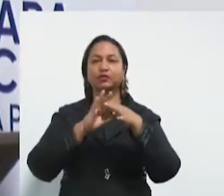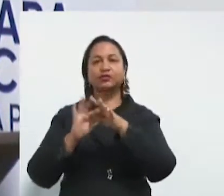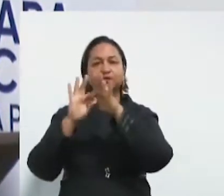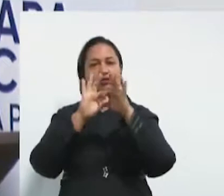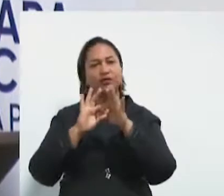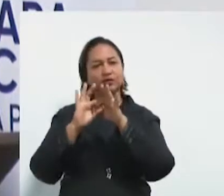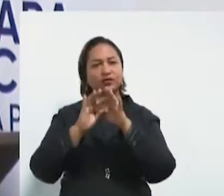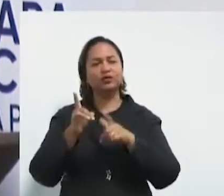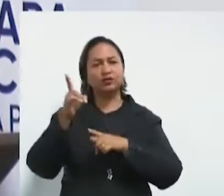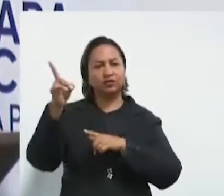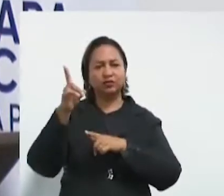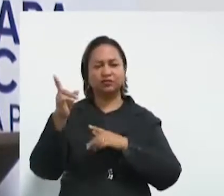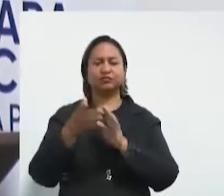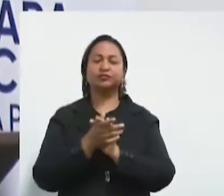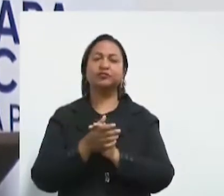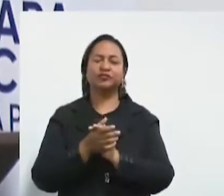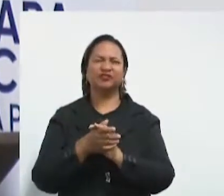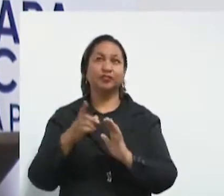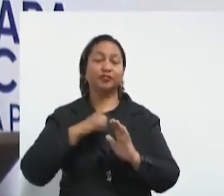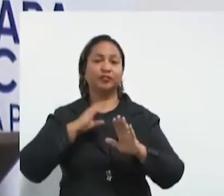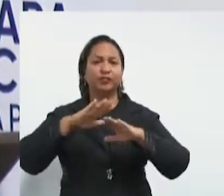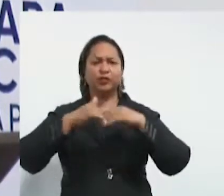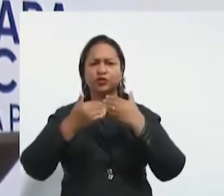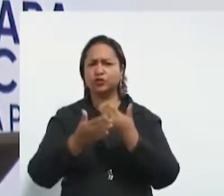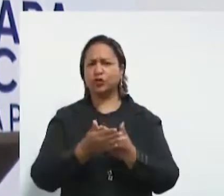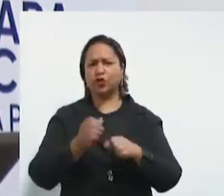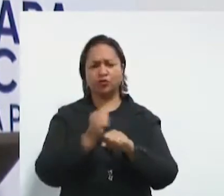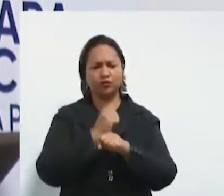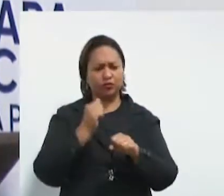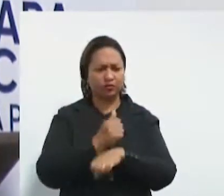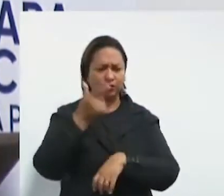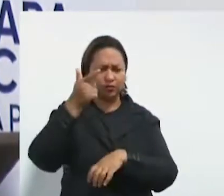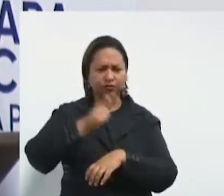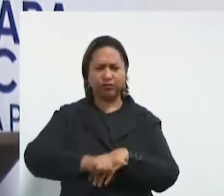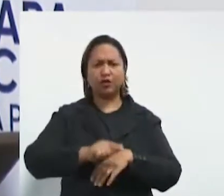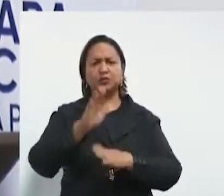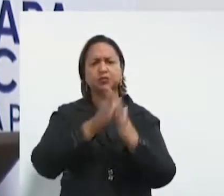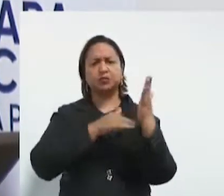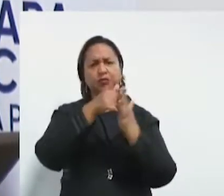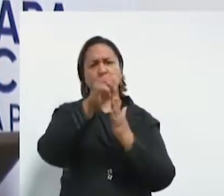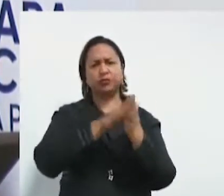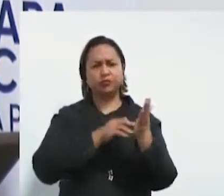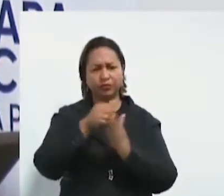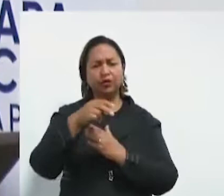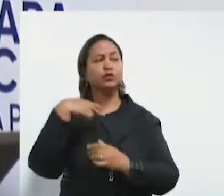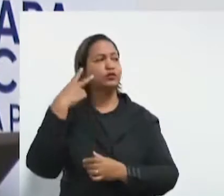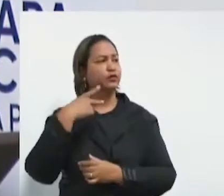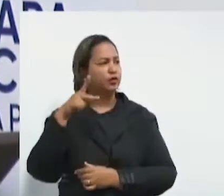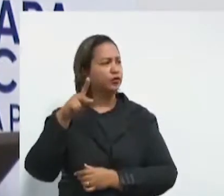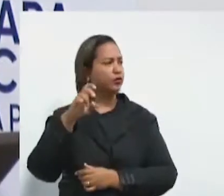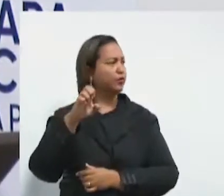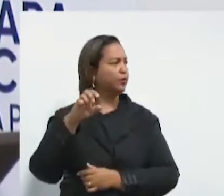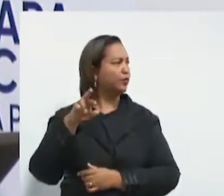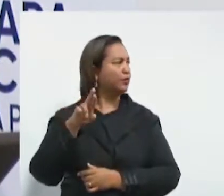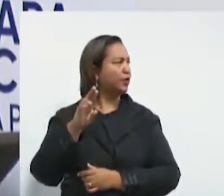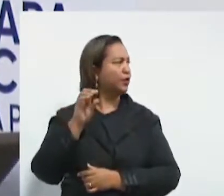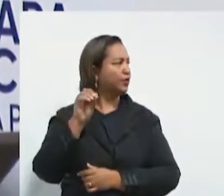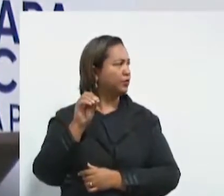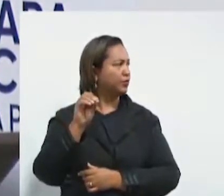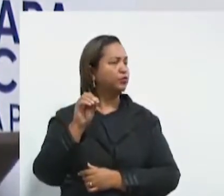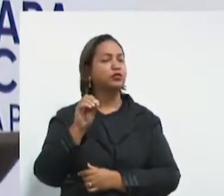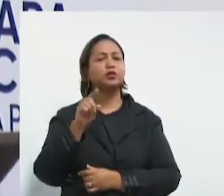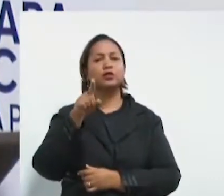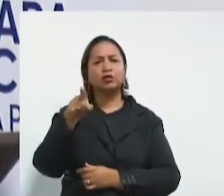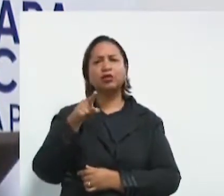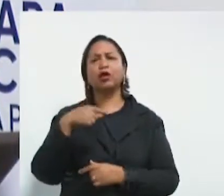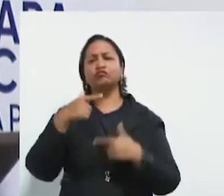uma escola completamente reformado vereador pedro mariano que faz um trabalho em relação à área